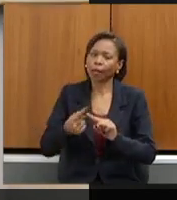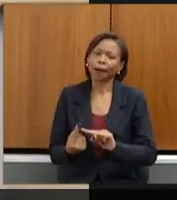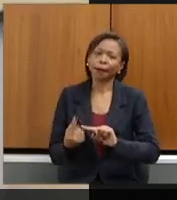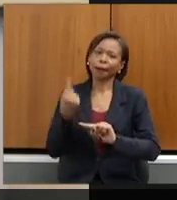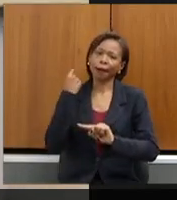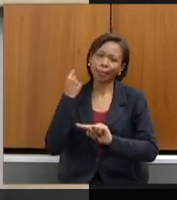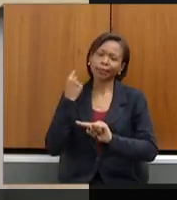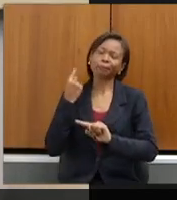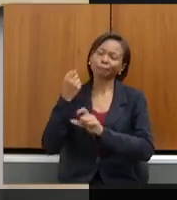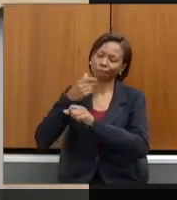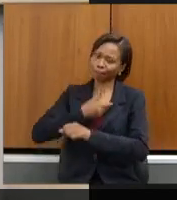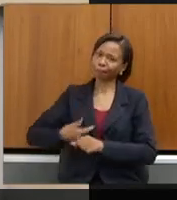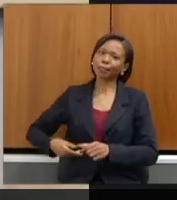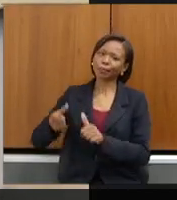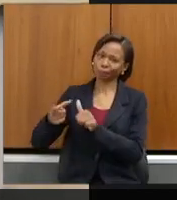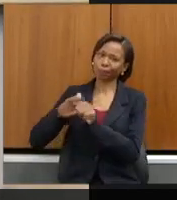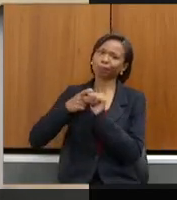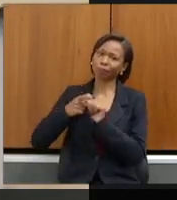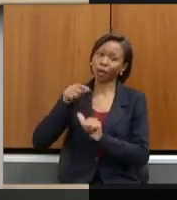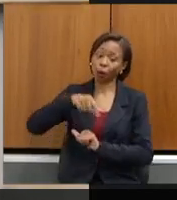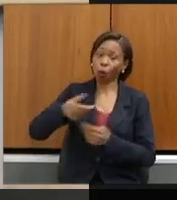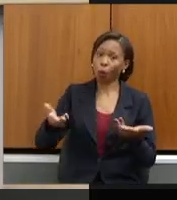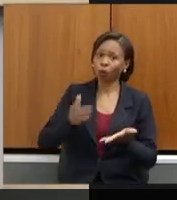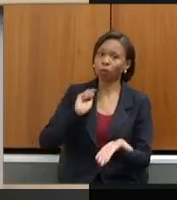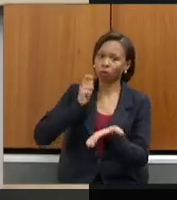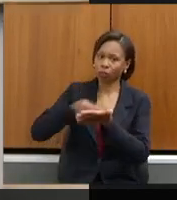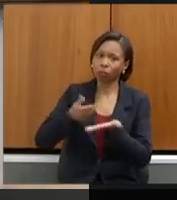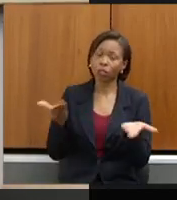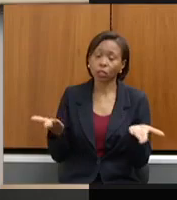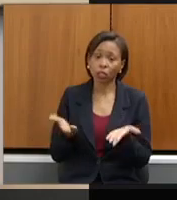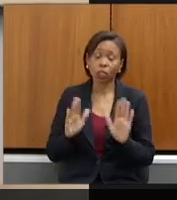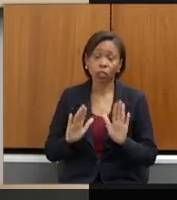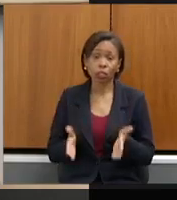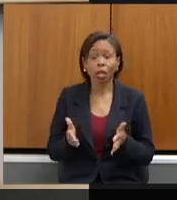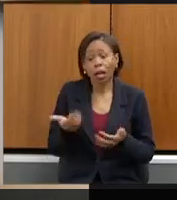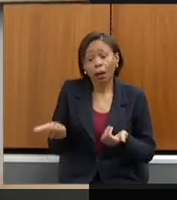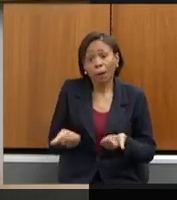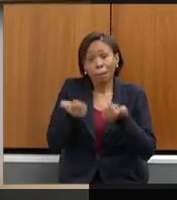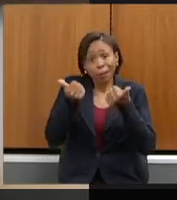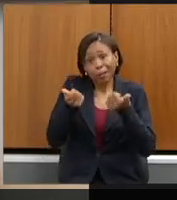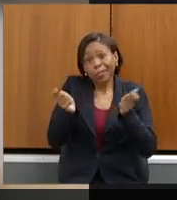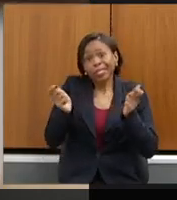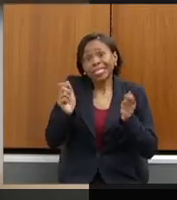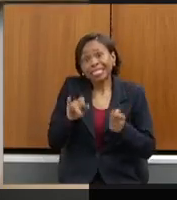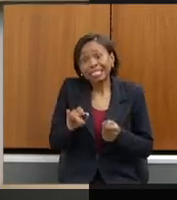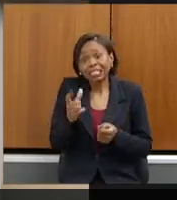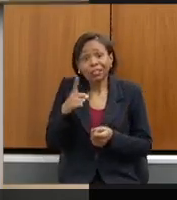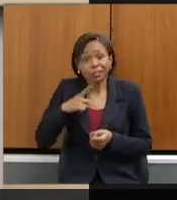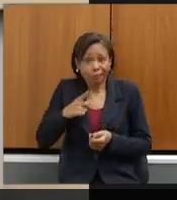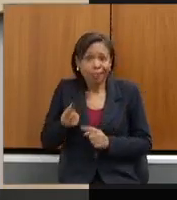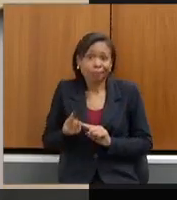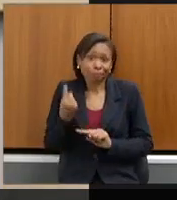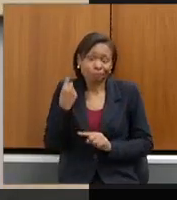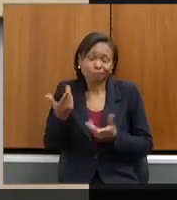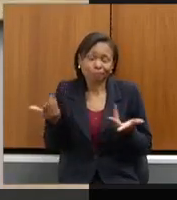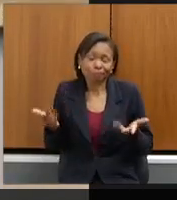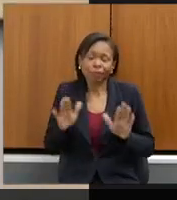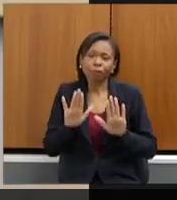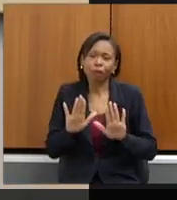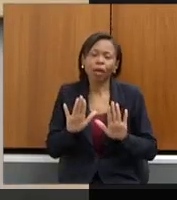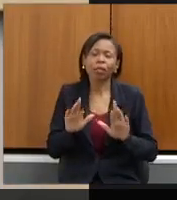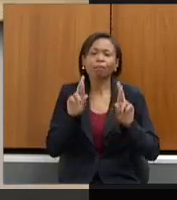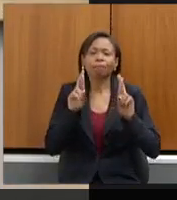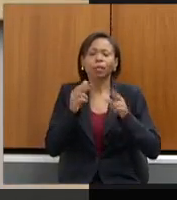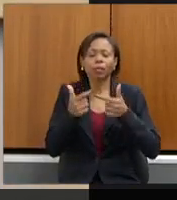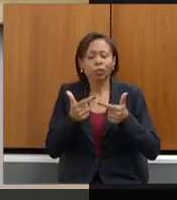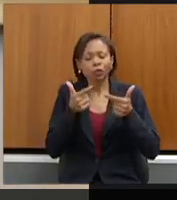funcionários poderia ser dinheiro que teria sido aplicado E aí melhoraria o grau de aplicação maneira que desejar sorte